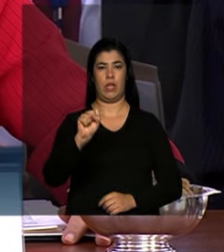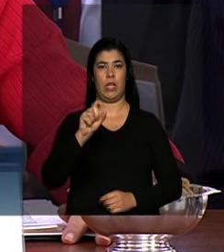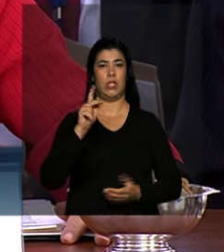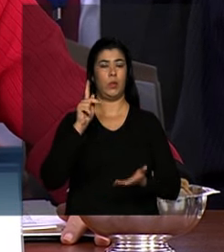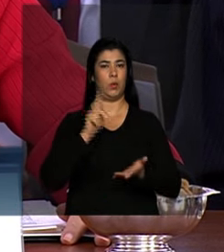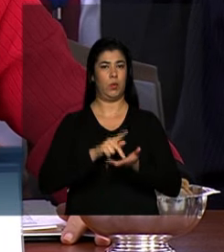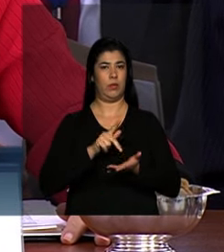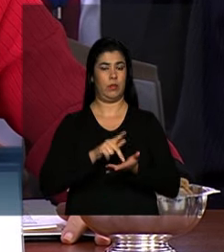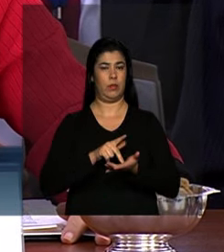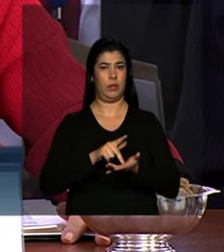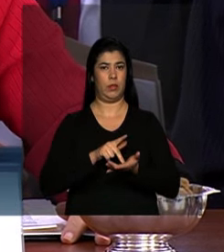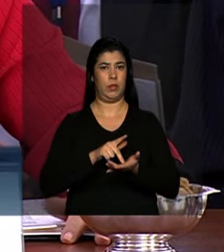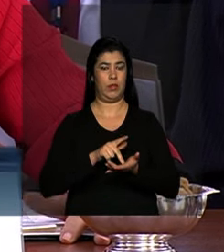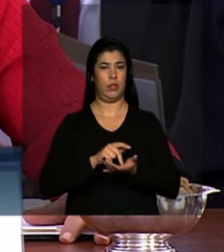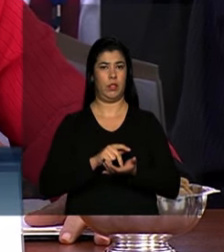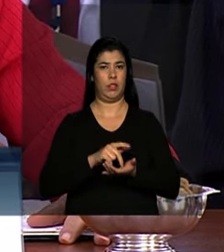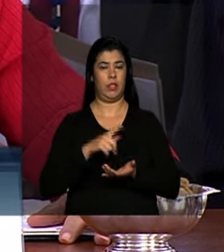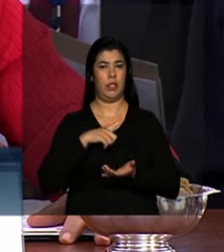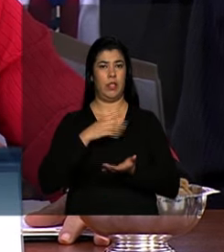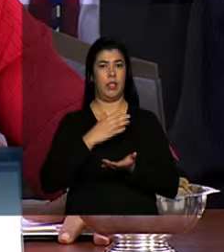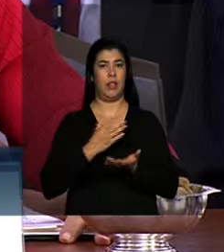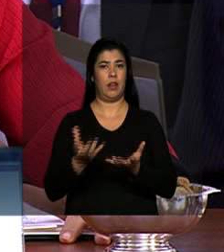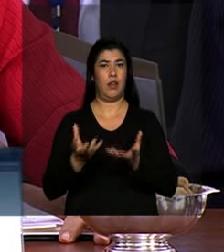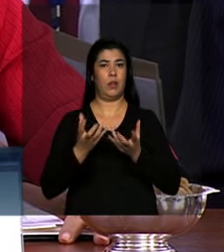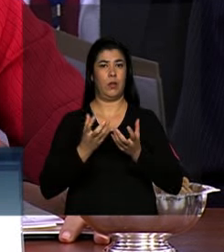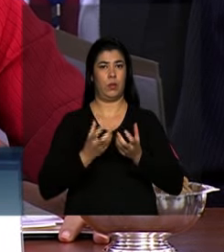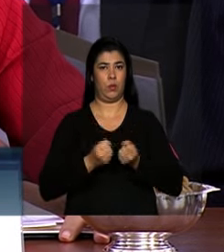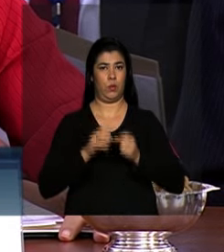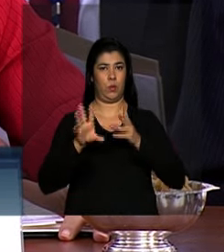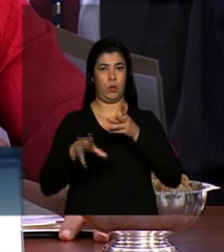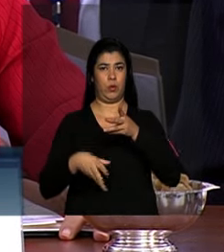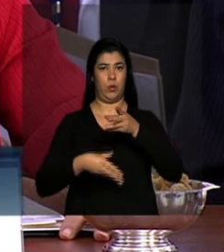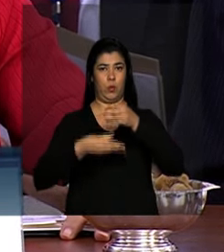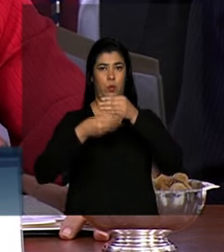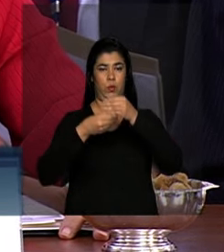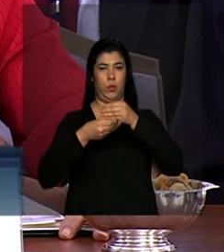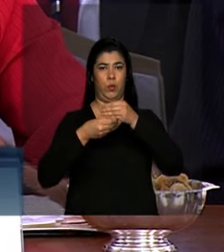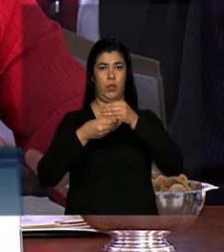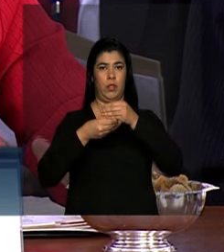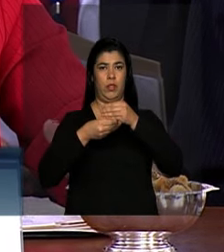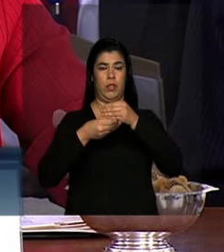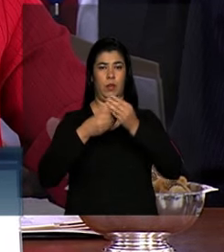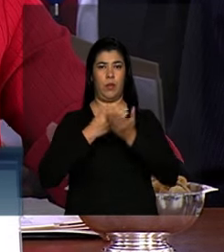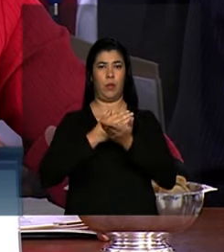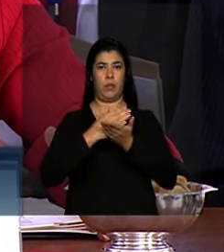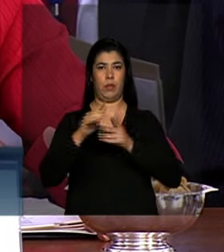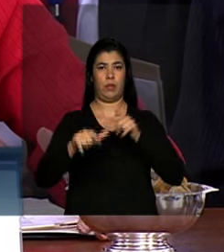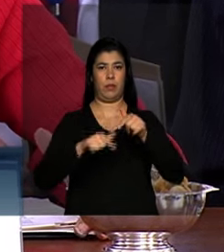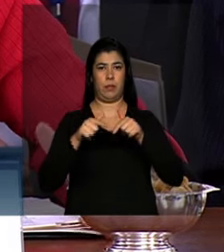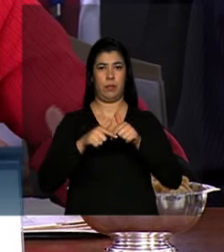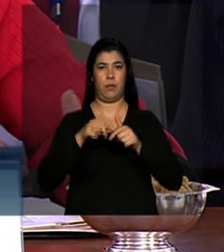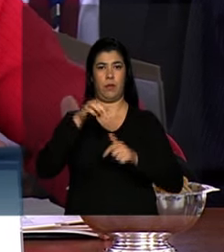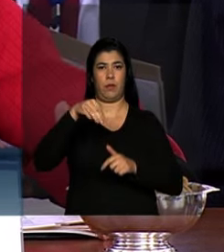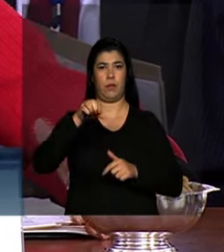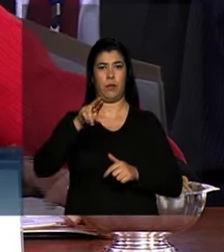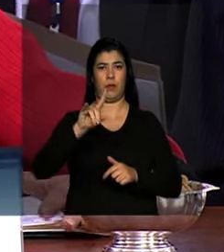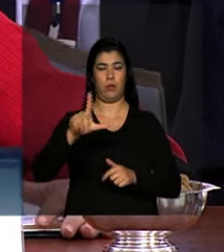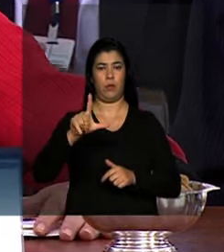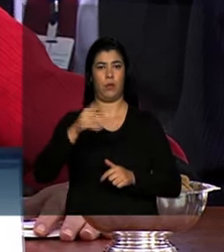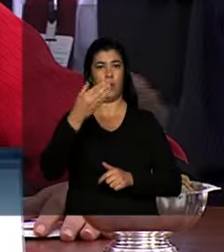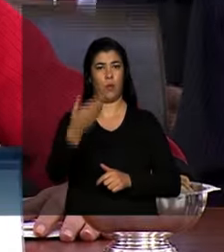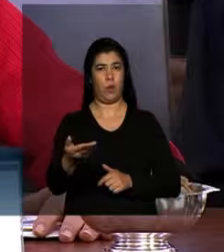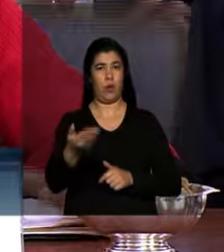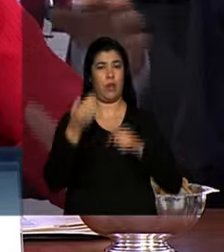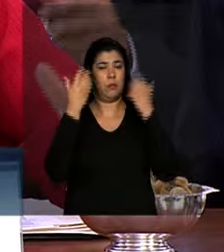oficialmente entra agora no Mercosul. Queria pedir aos senhores uma salva